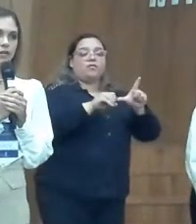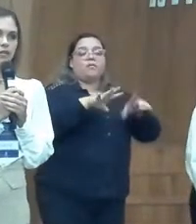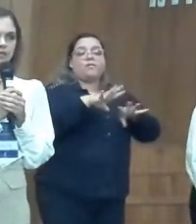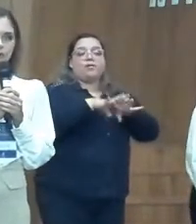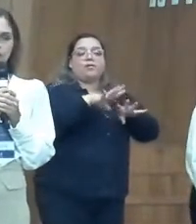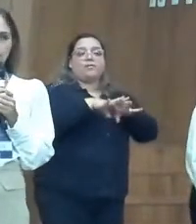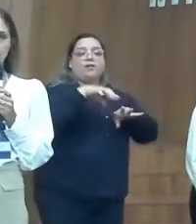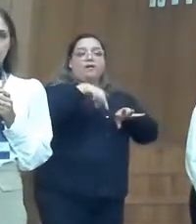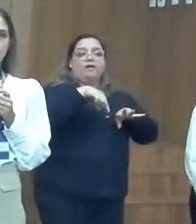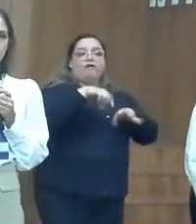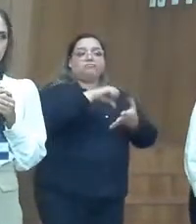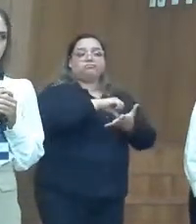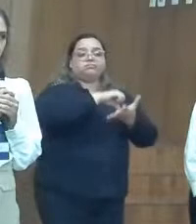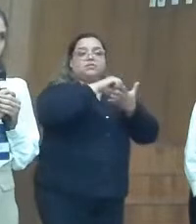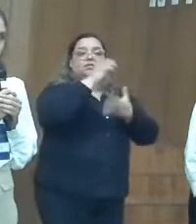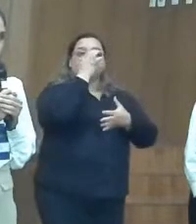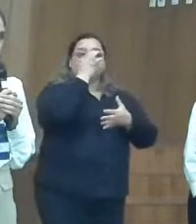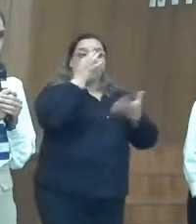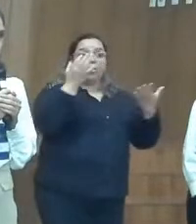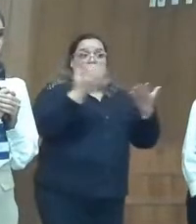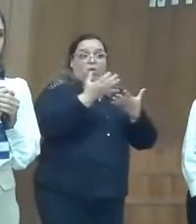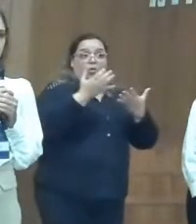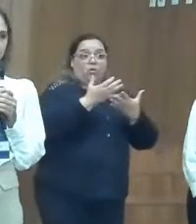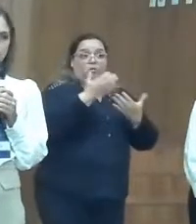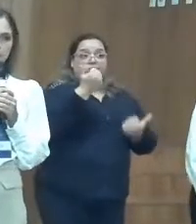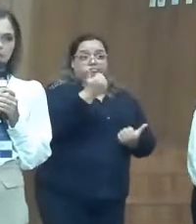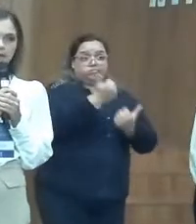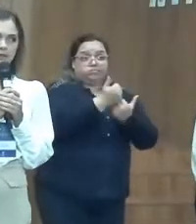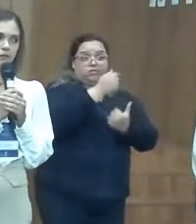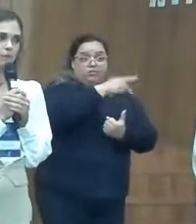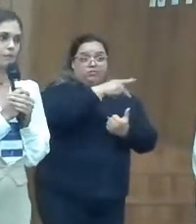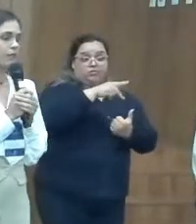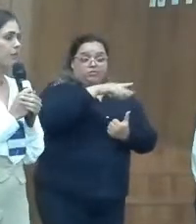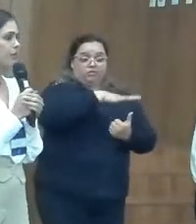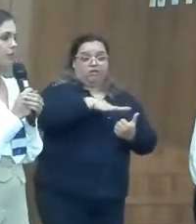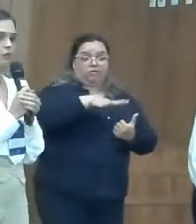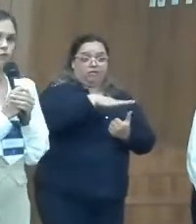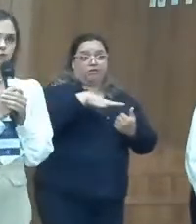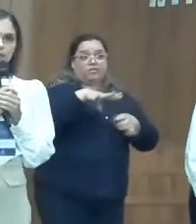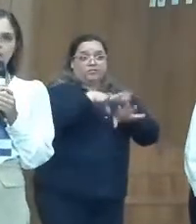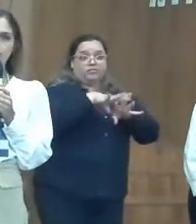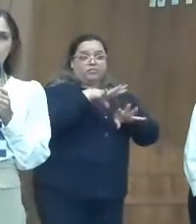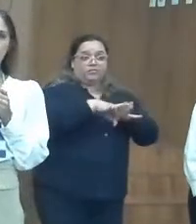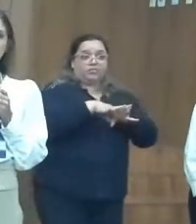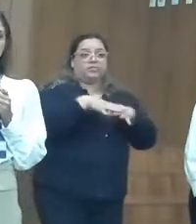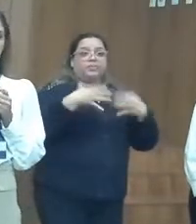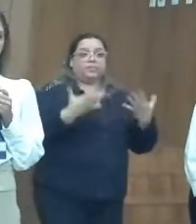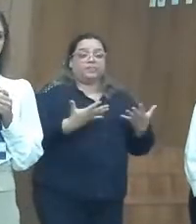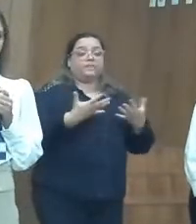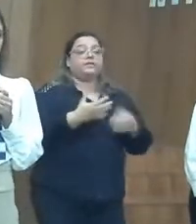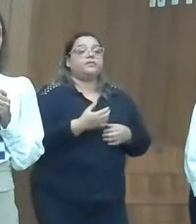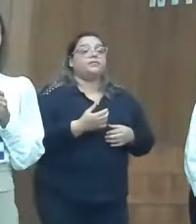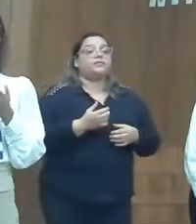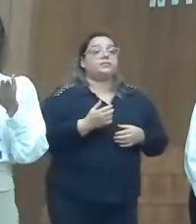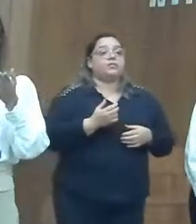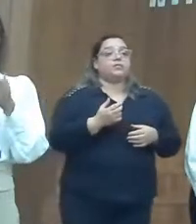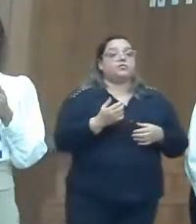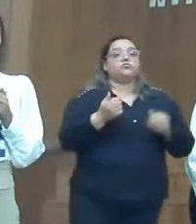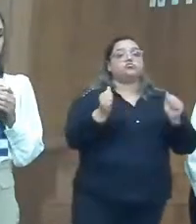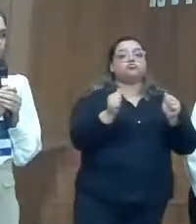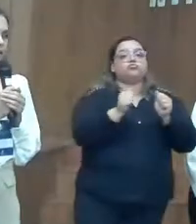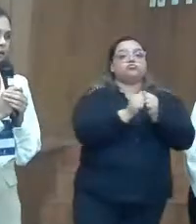Cajazeiras e atualmente professora substituta da área de matemática. E juntamente com o professor